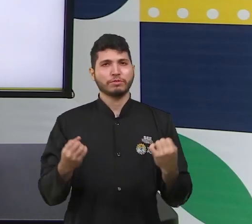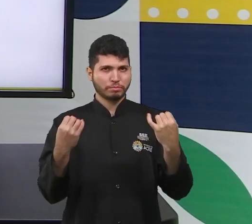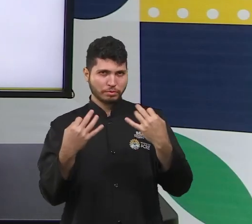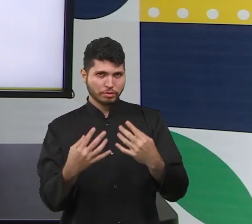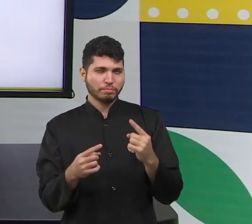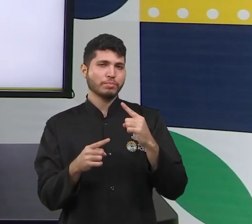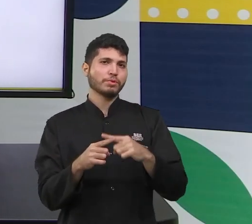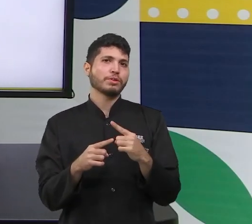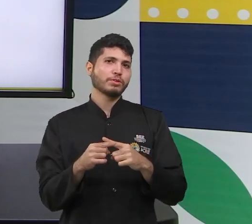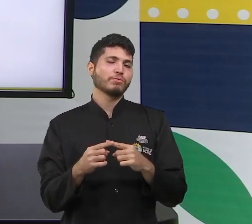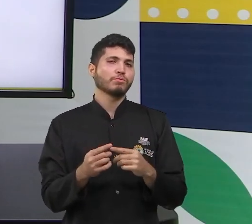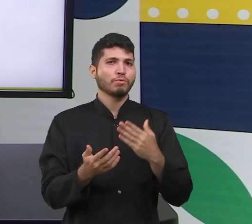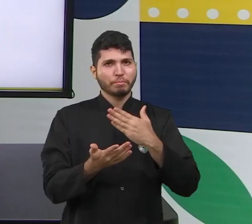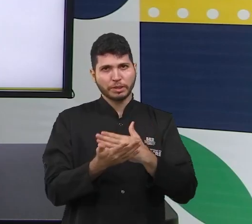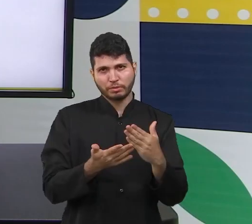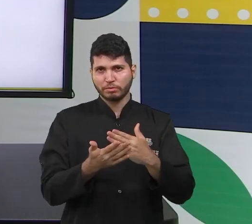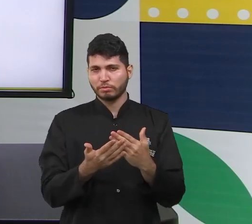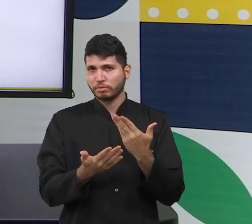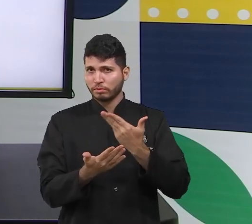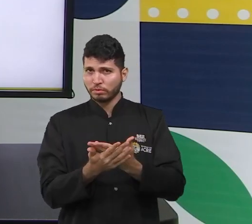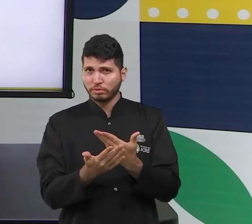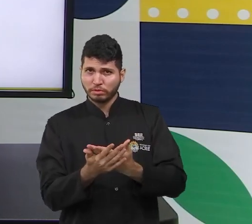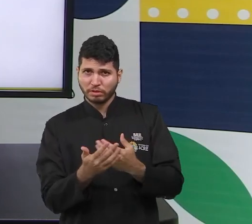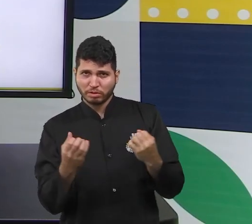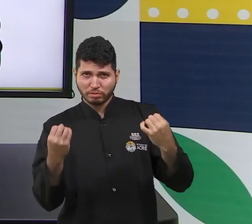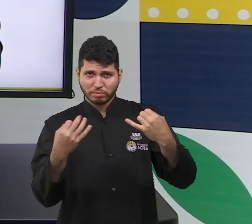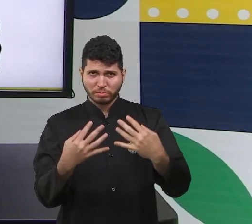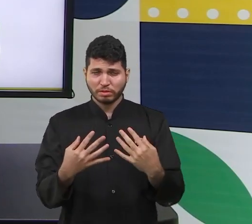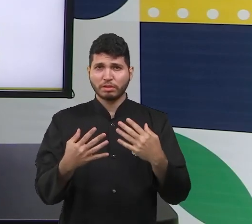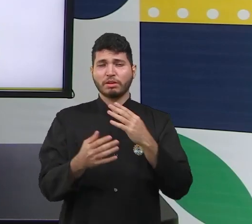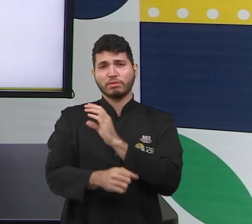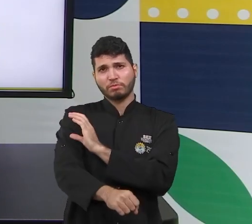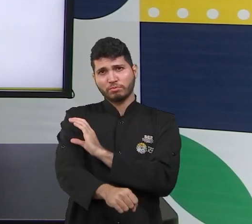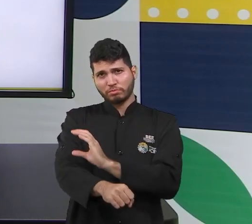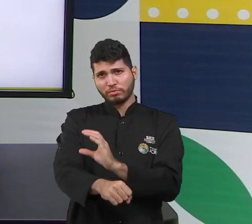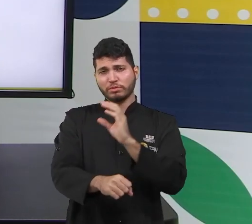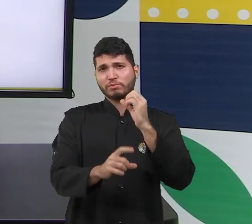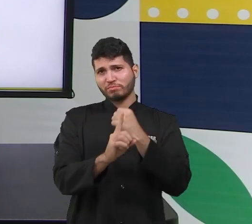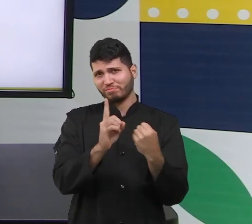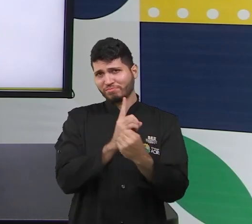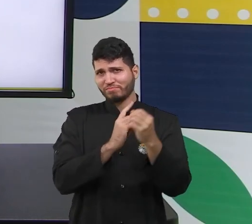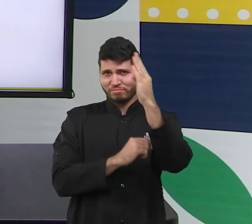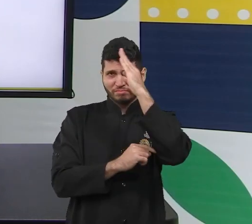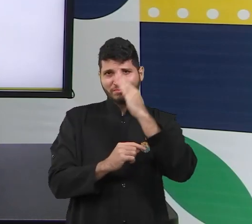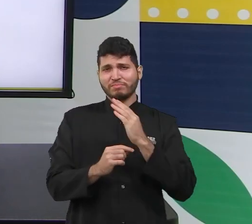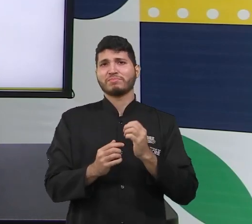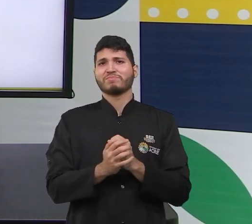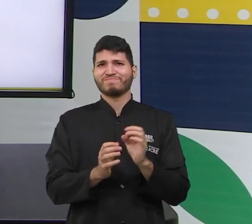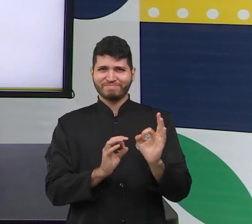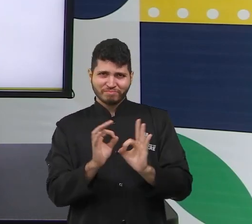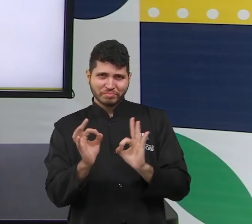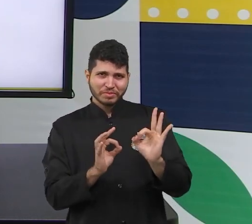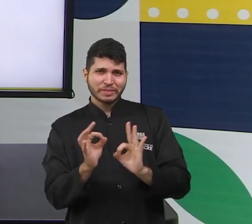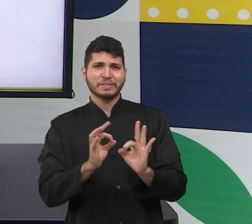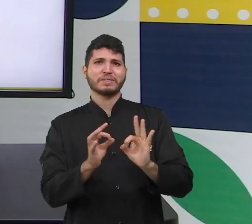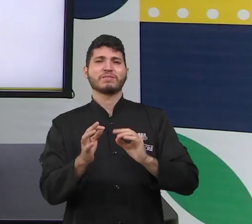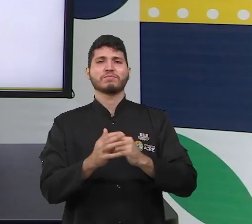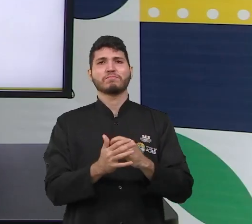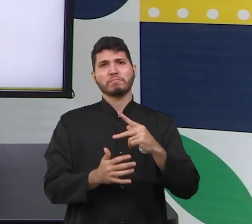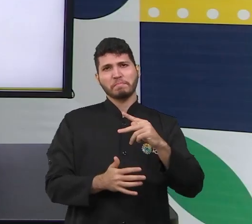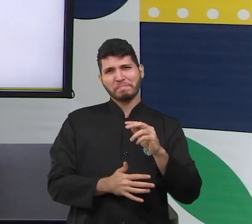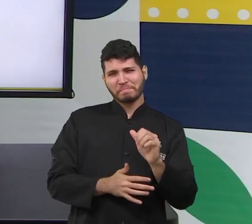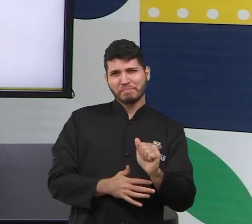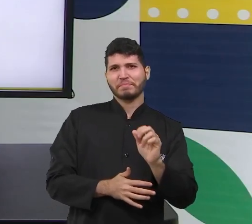aula, a cultura da sociedade brasileira, ela foi moldada em uma sociedade patriarcal, né, com